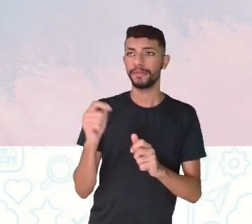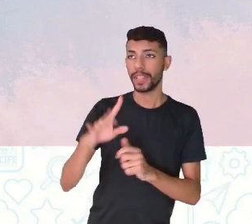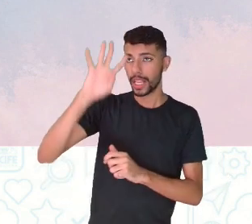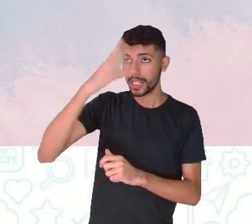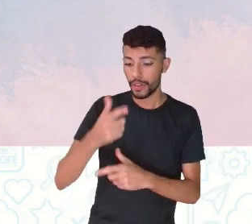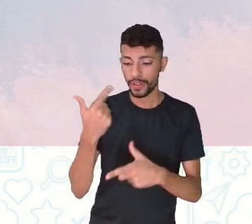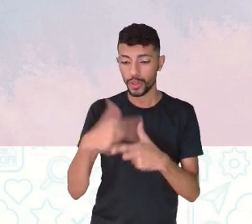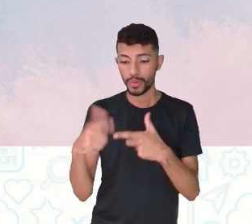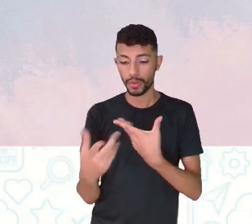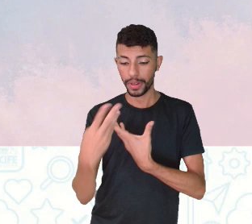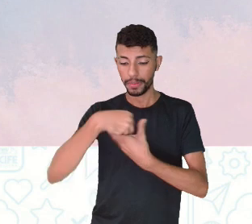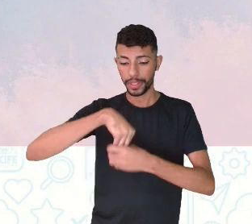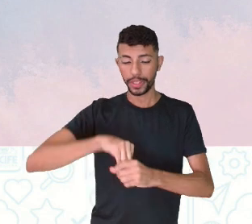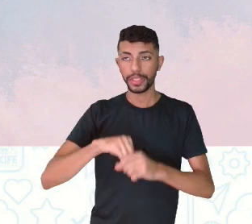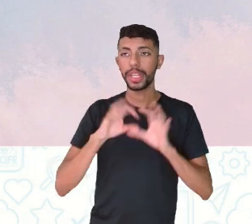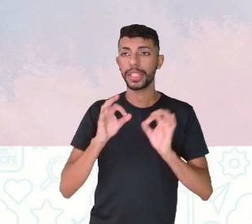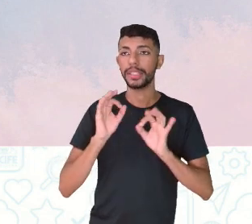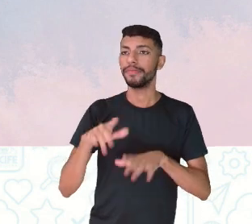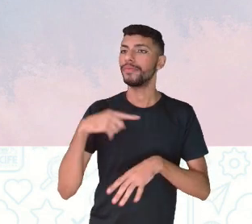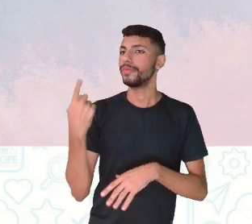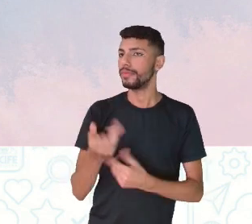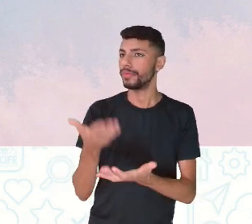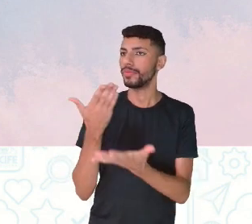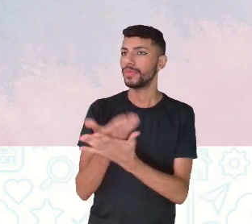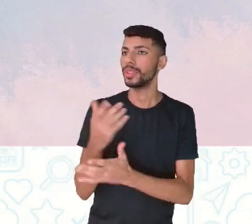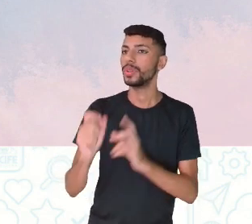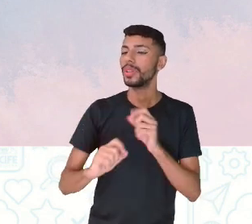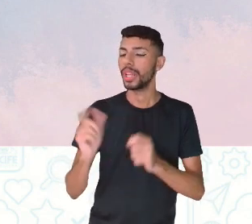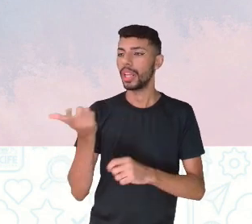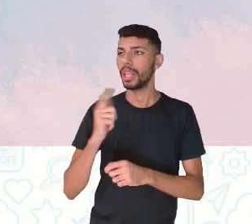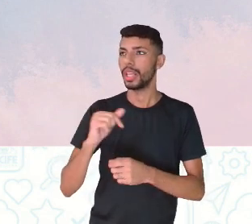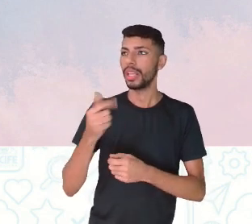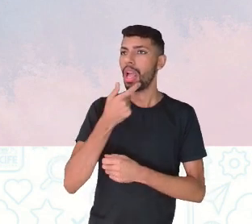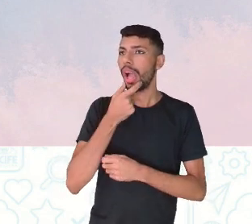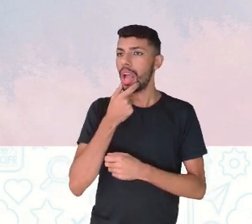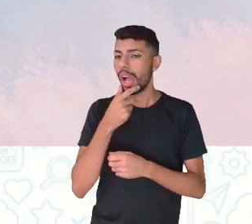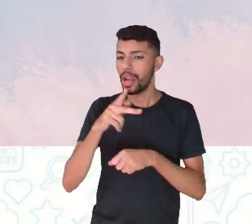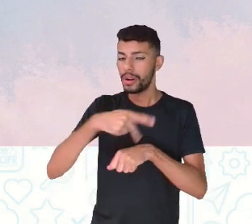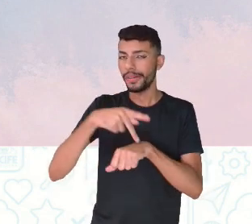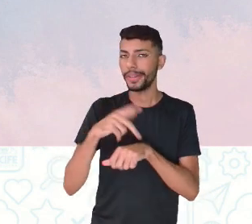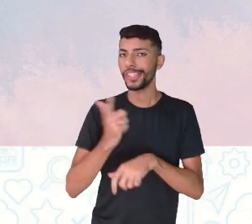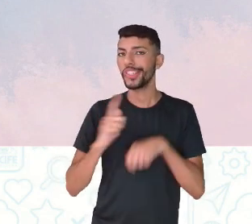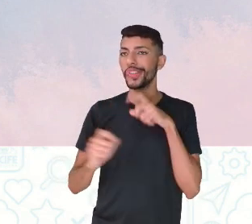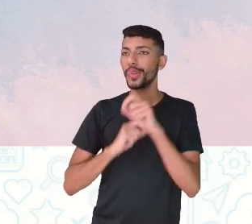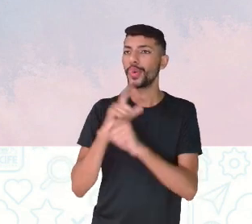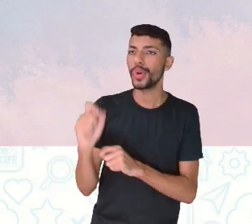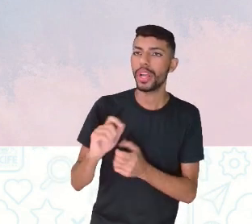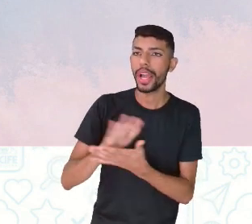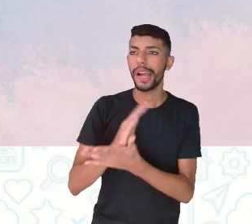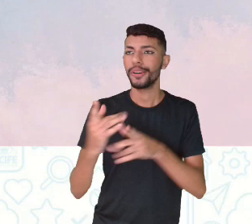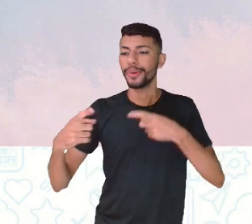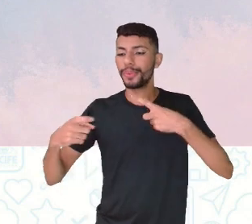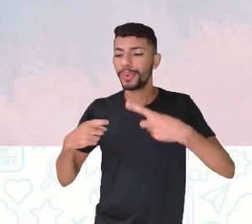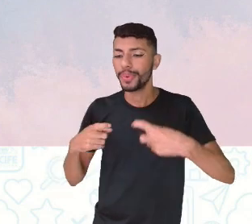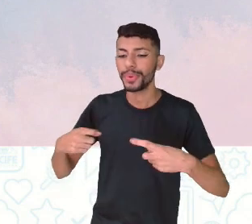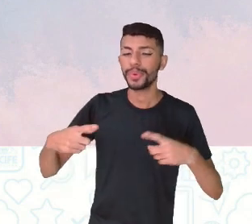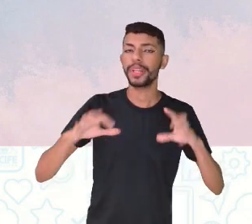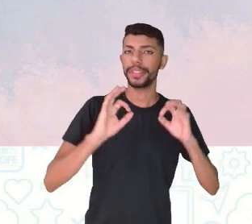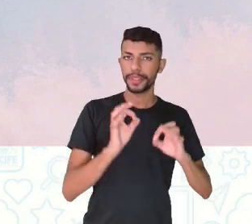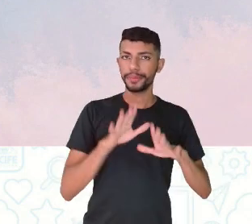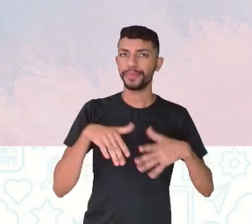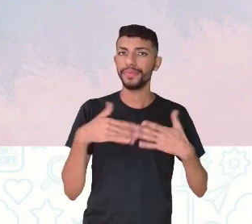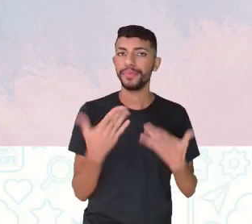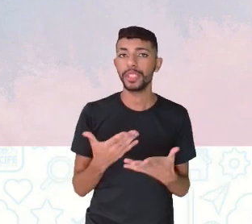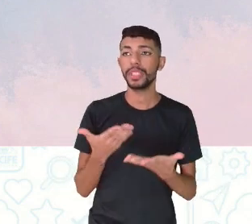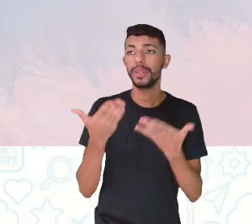solucionar problemas internos, né? A gente viu aí que a Inglaterra vivia conflitos, guerras civis, então tudo